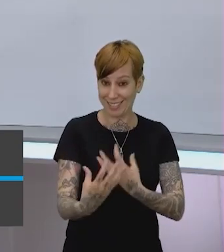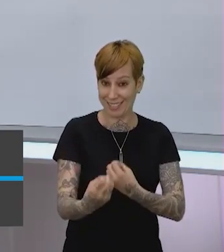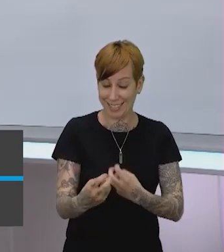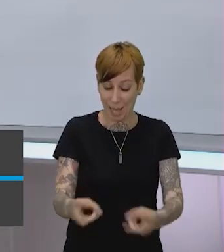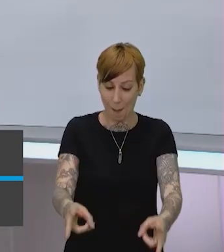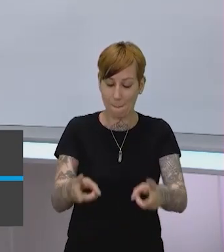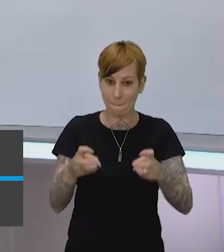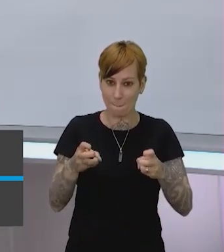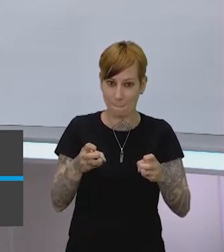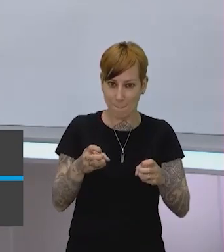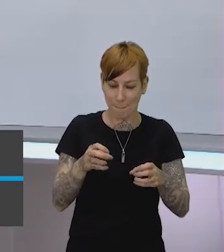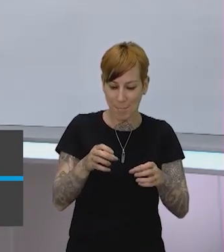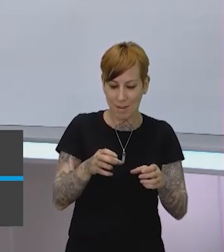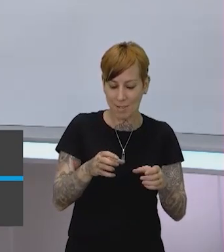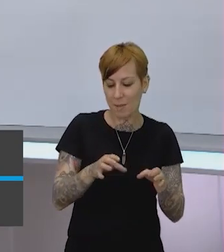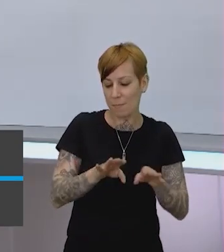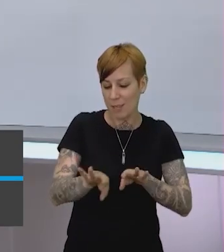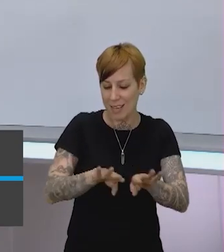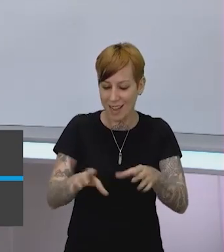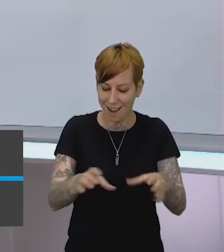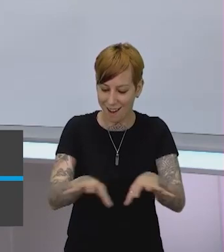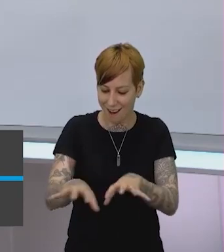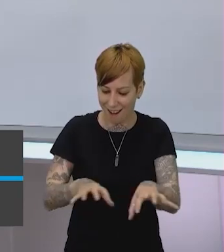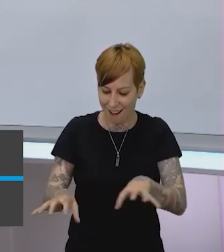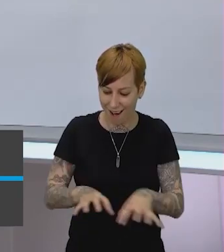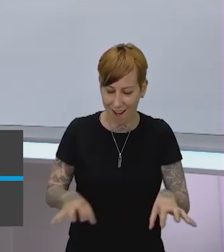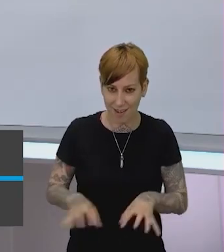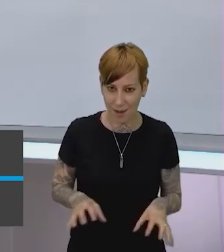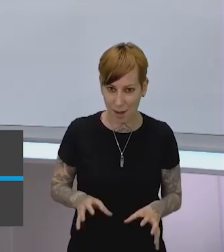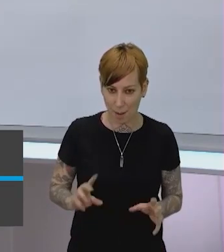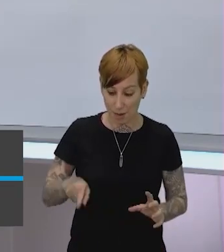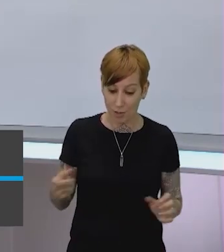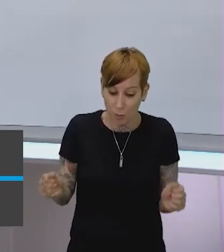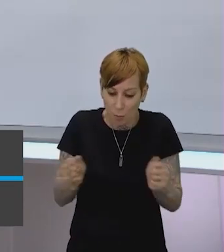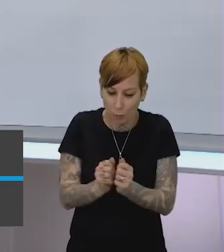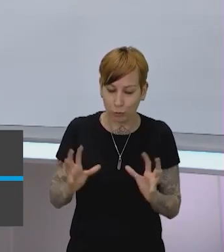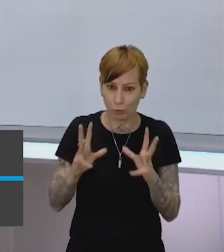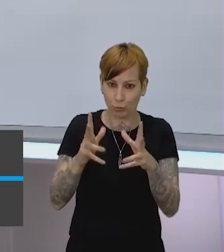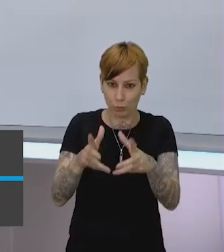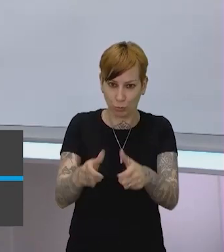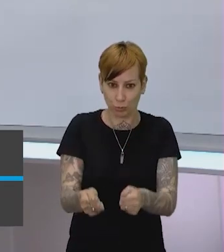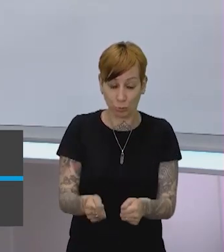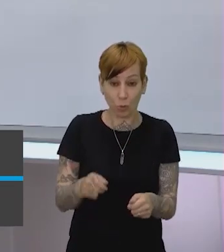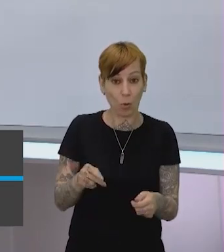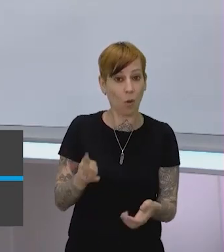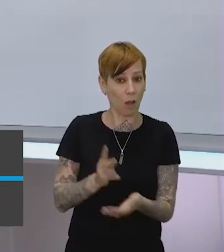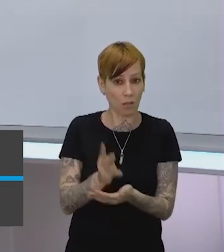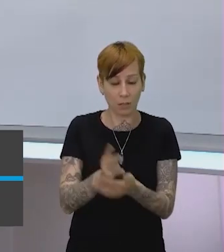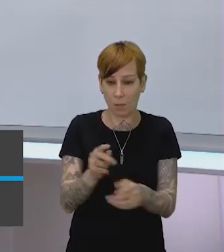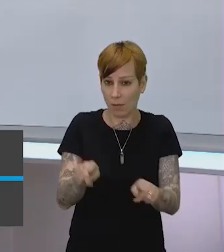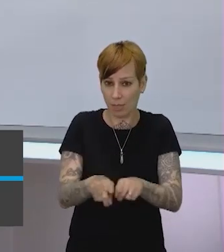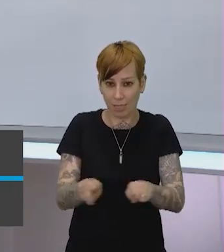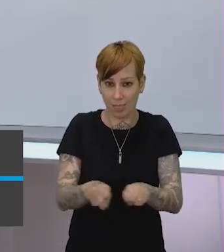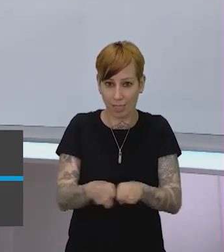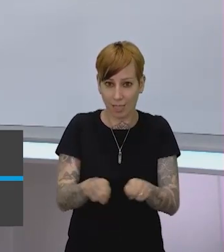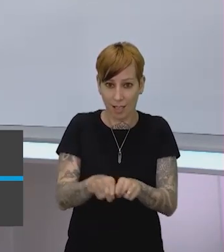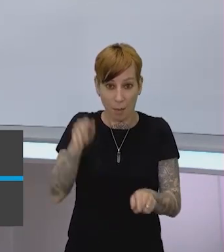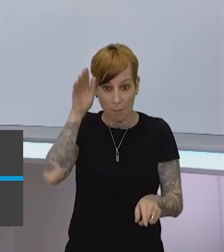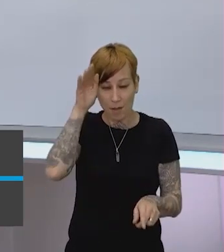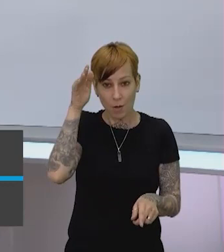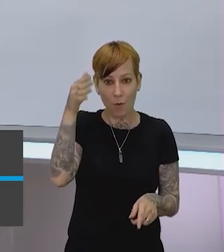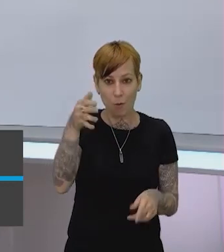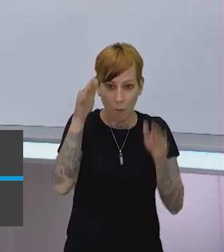as partes que constituem esse todo de uma forma diferenciada, mas sempre também enfatizando, frisando que